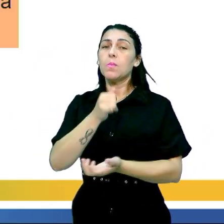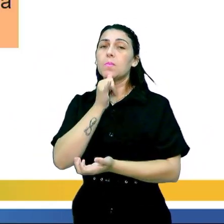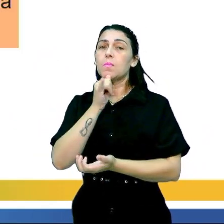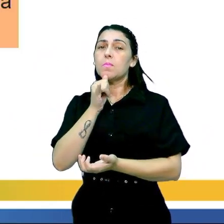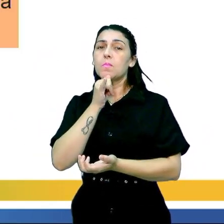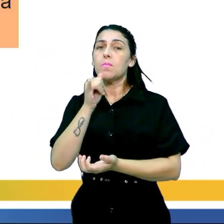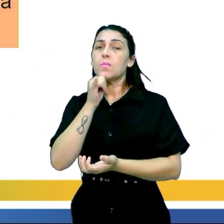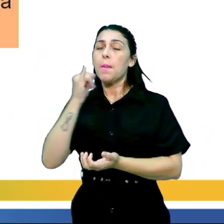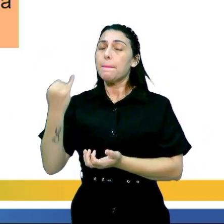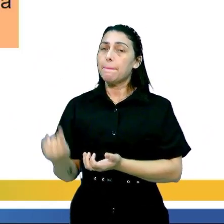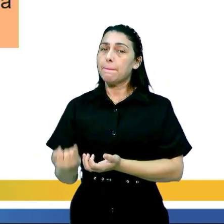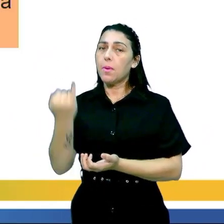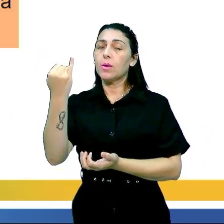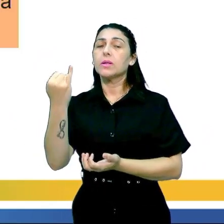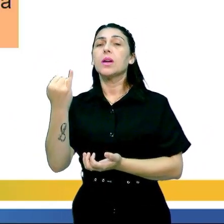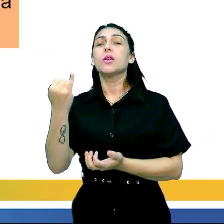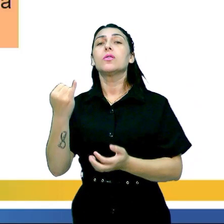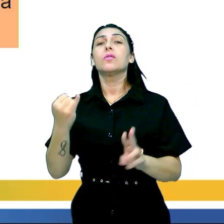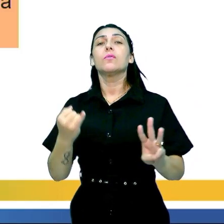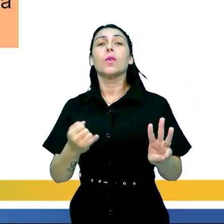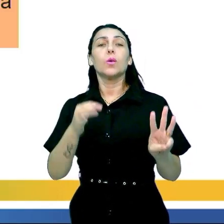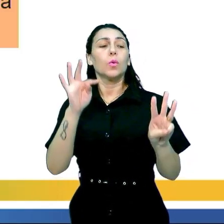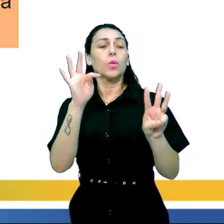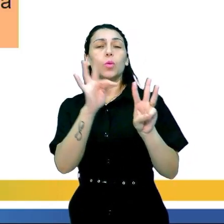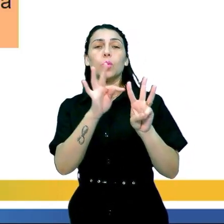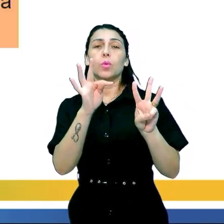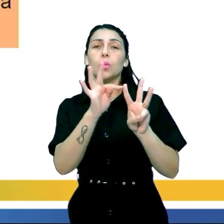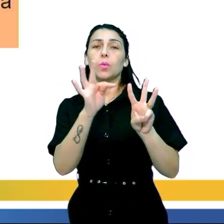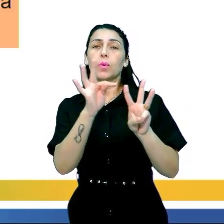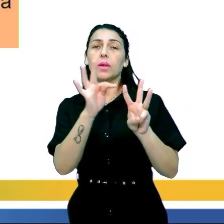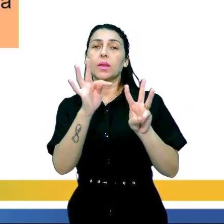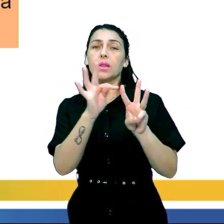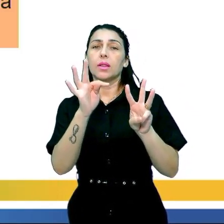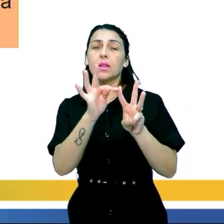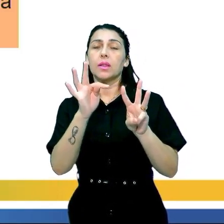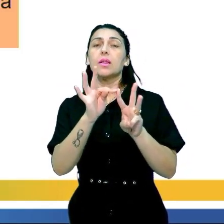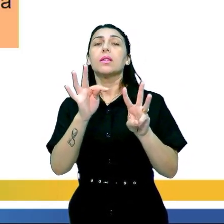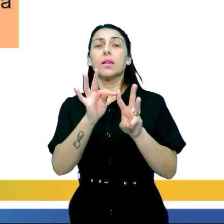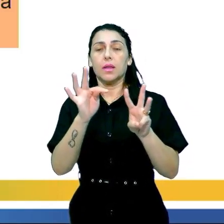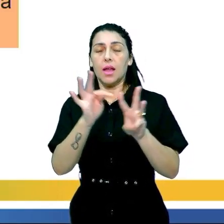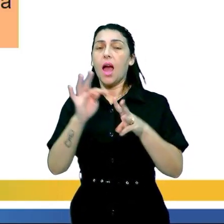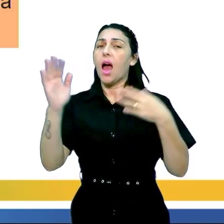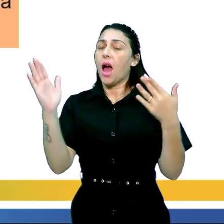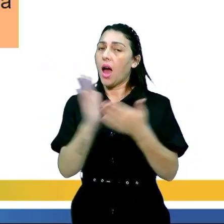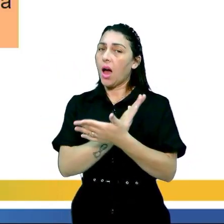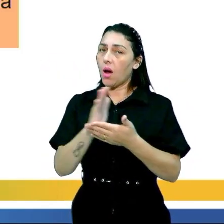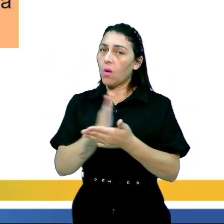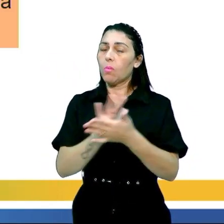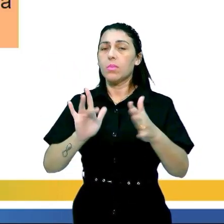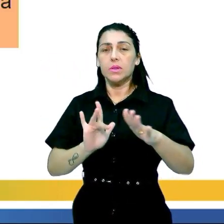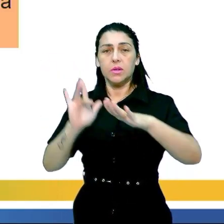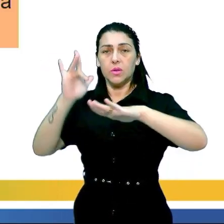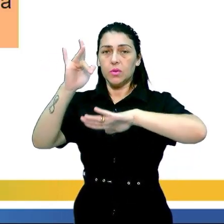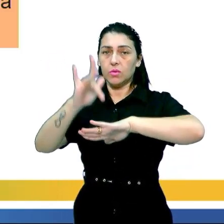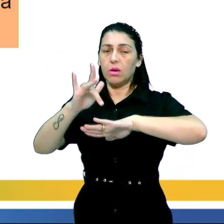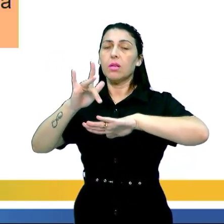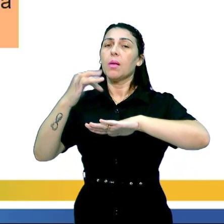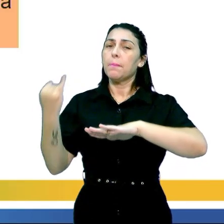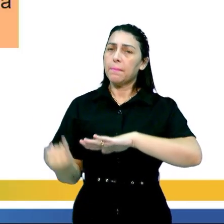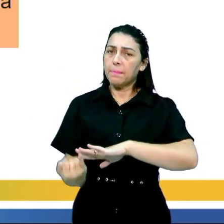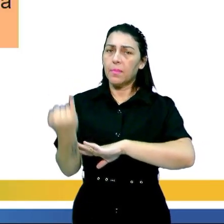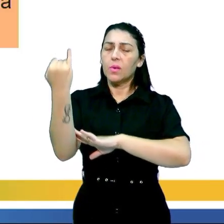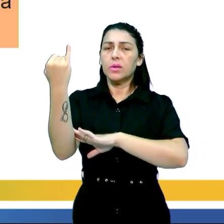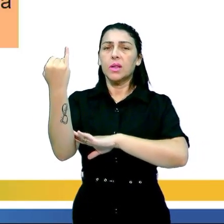uma ferramenta muito importante para a época foi o Twitter. Essa ferramenta aí e algumas outras redes sociais foram de